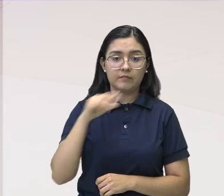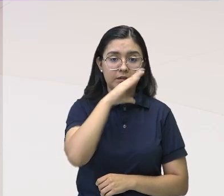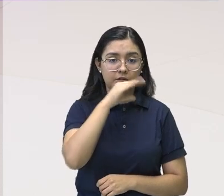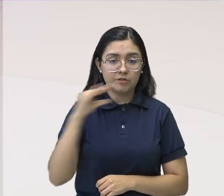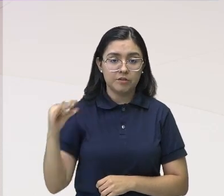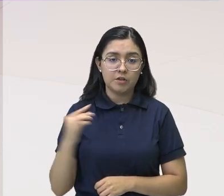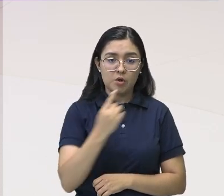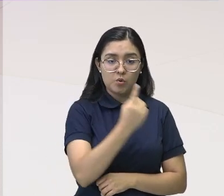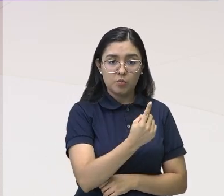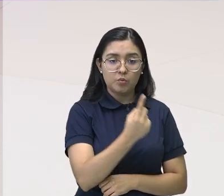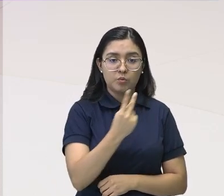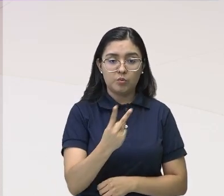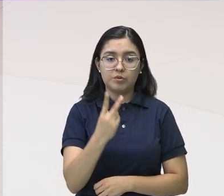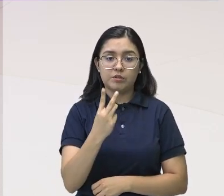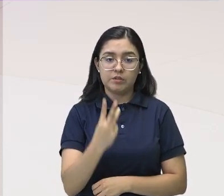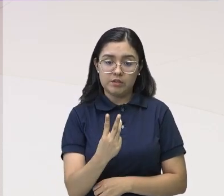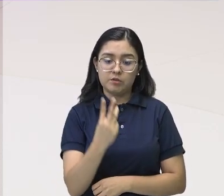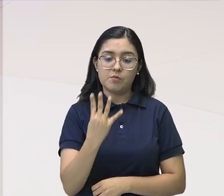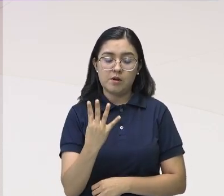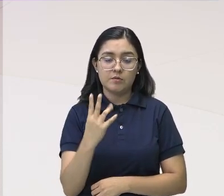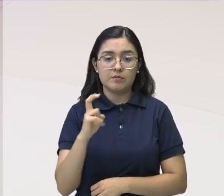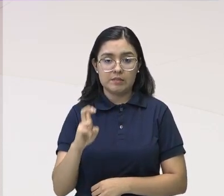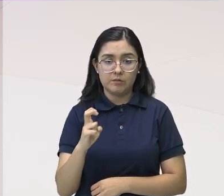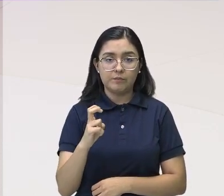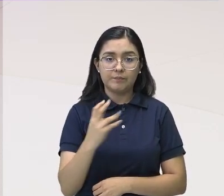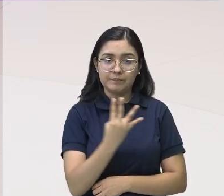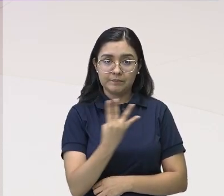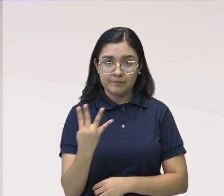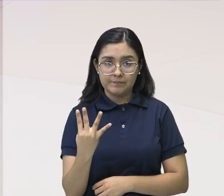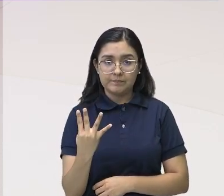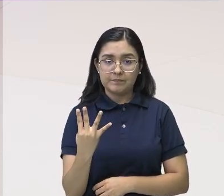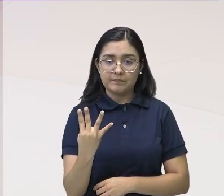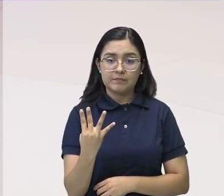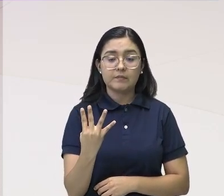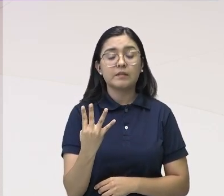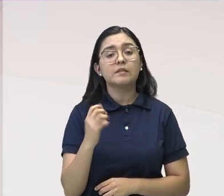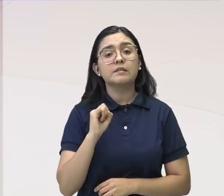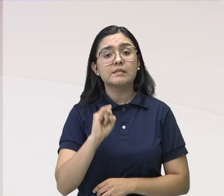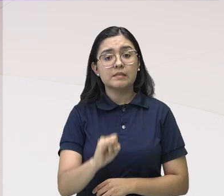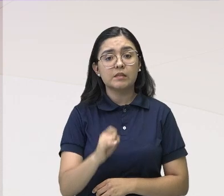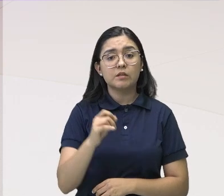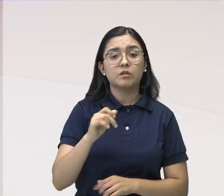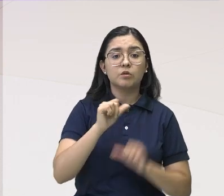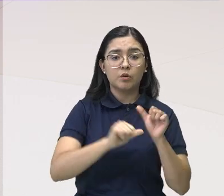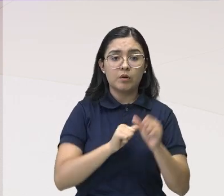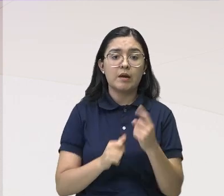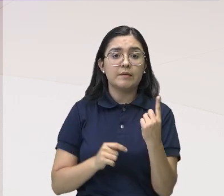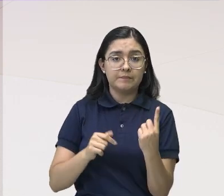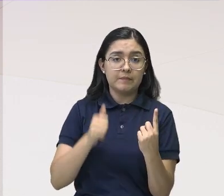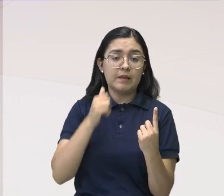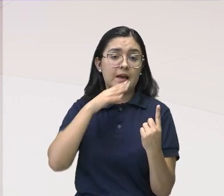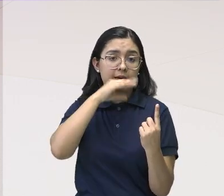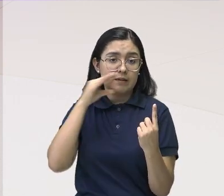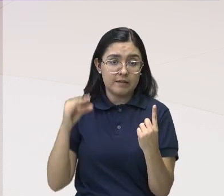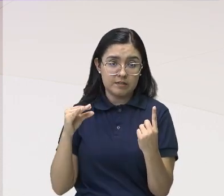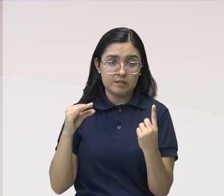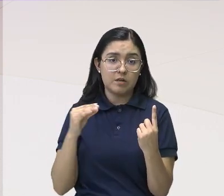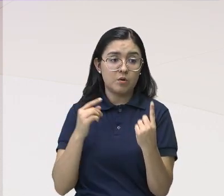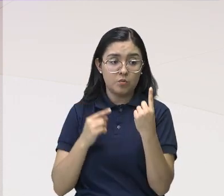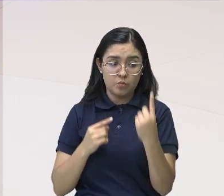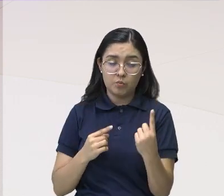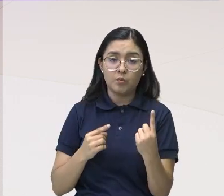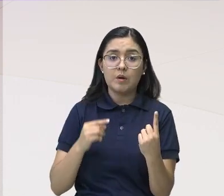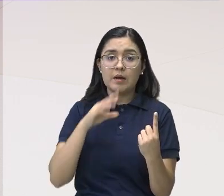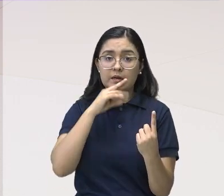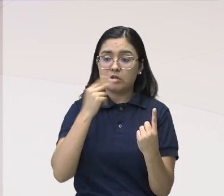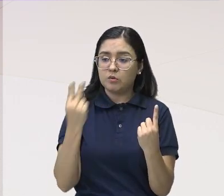1, 2, 3, 4 e 5, certo? Se eu trocar a criança 1 pela criança 2, nós já